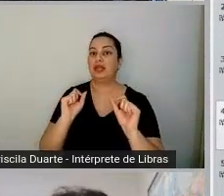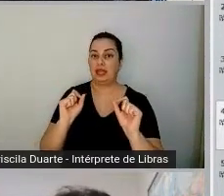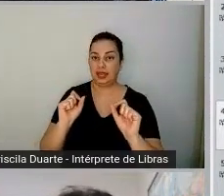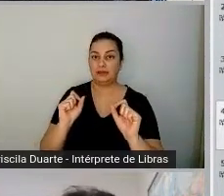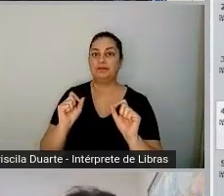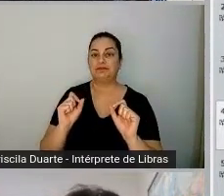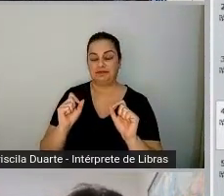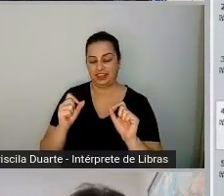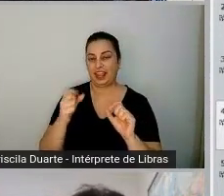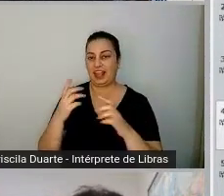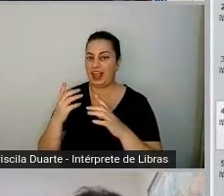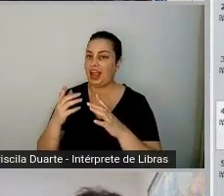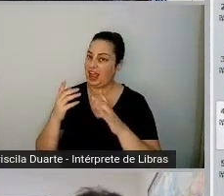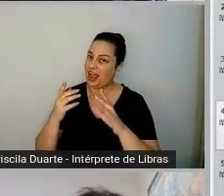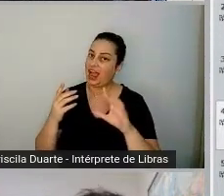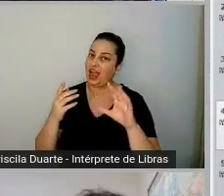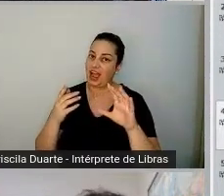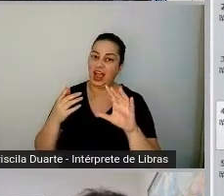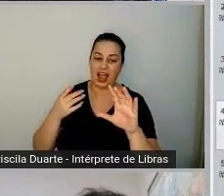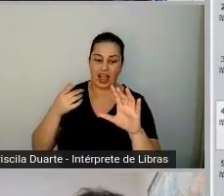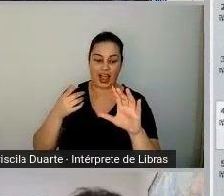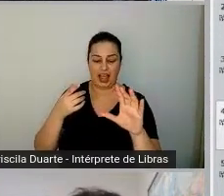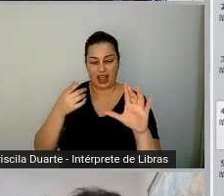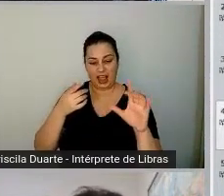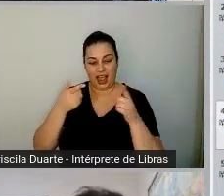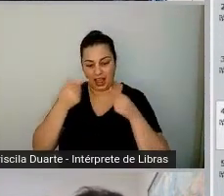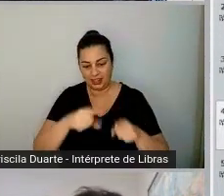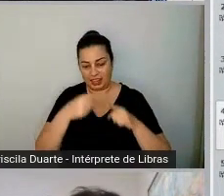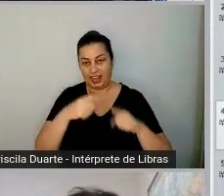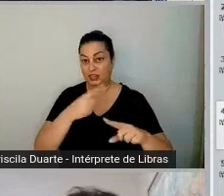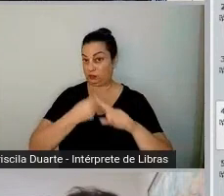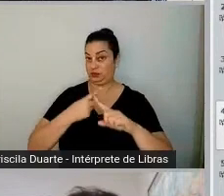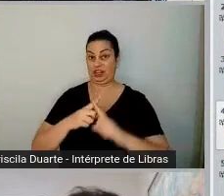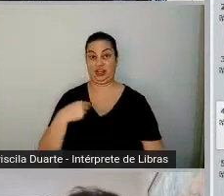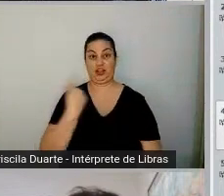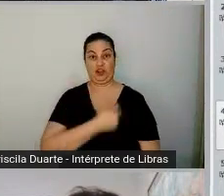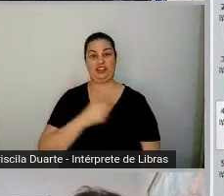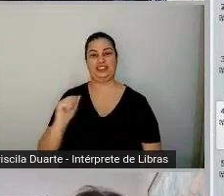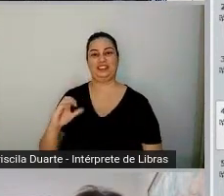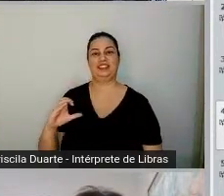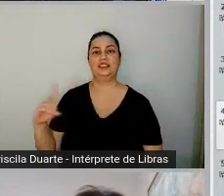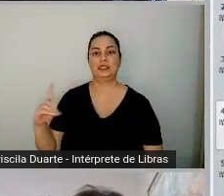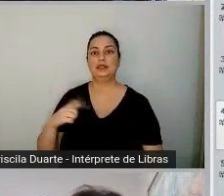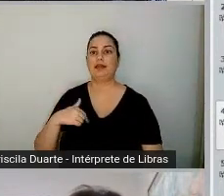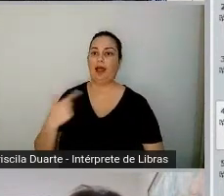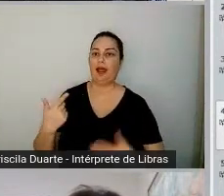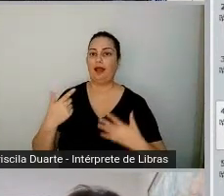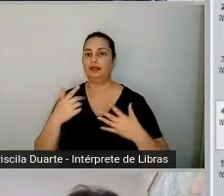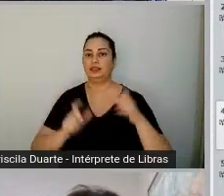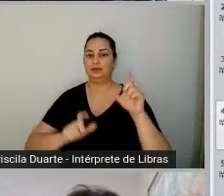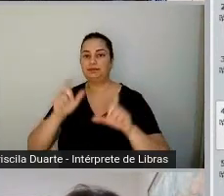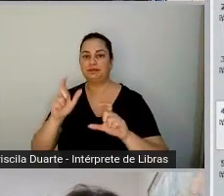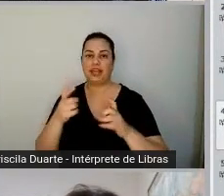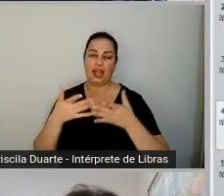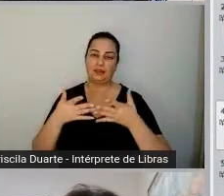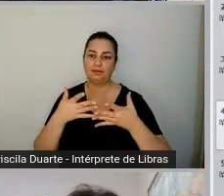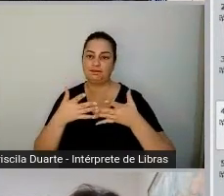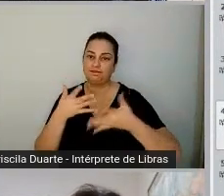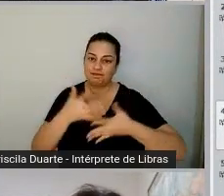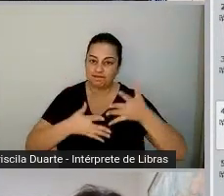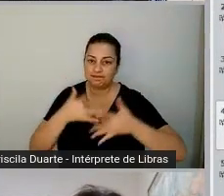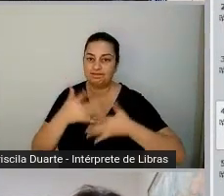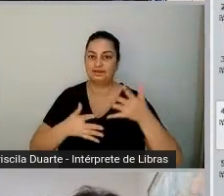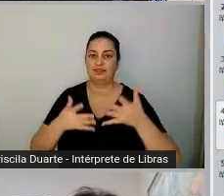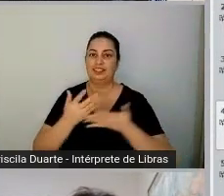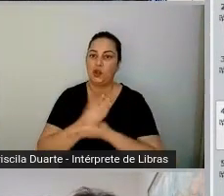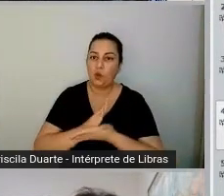acaso, é exatamente porque nós estamos incomodando, né, se a gente olha, por exemplo, a grande imprensa, né,